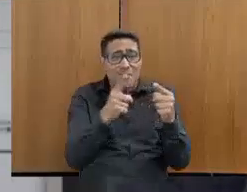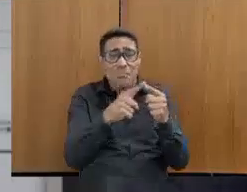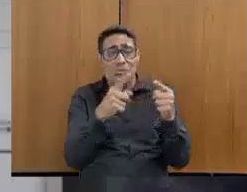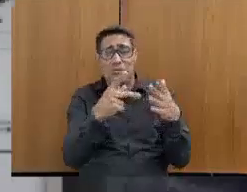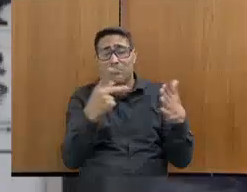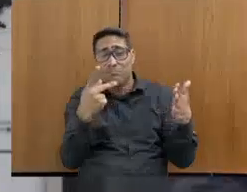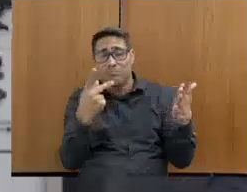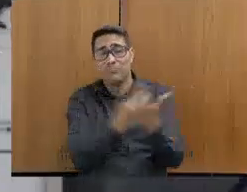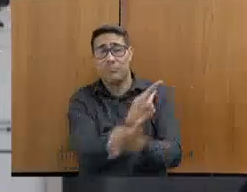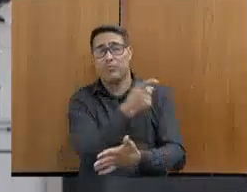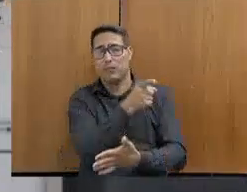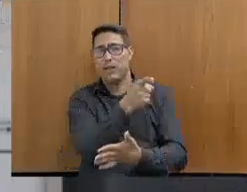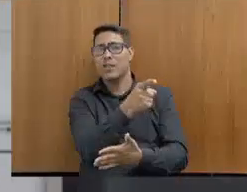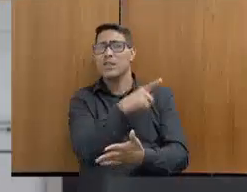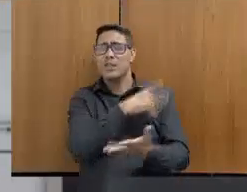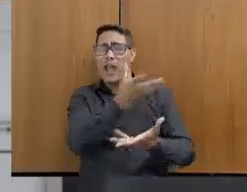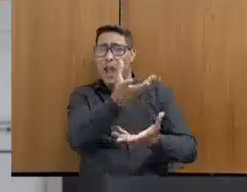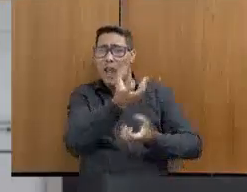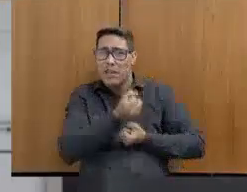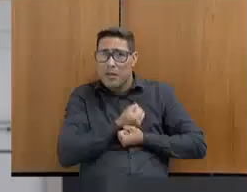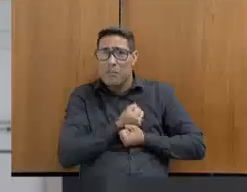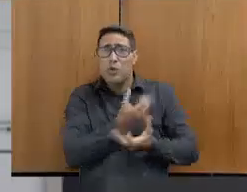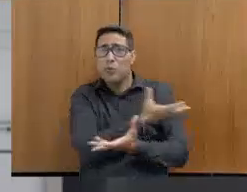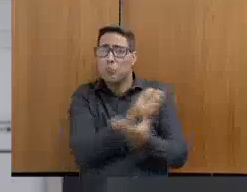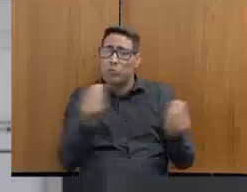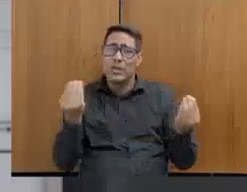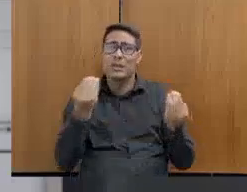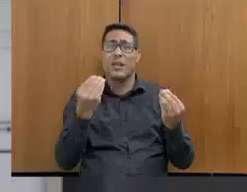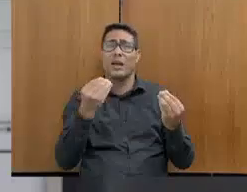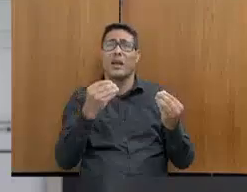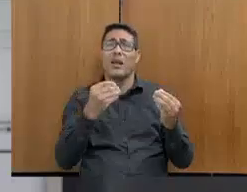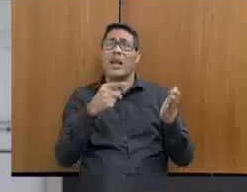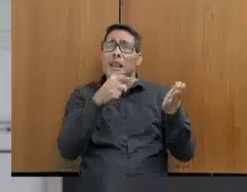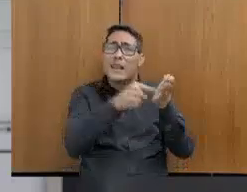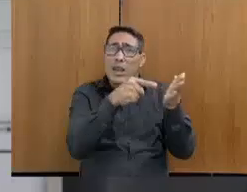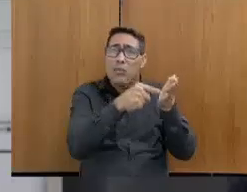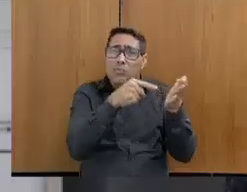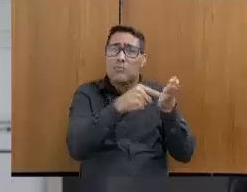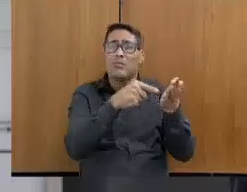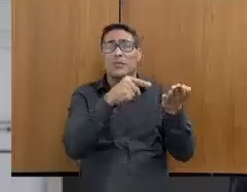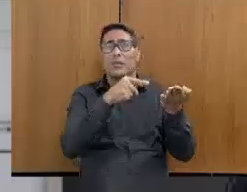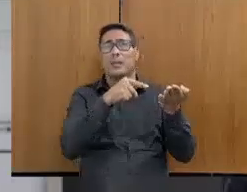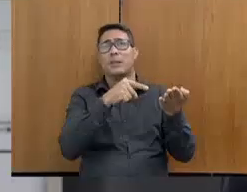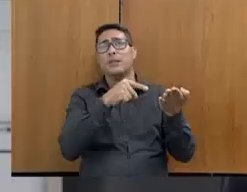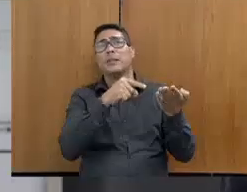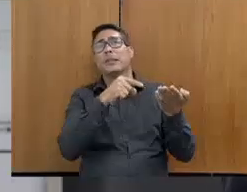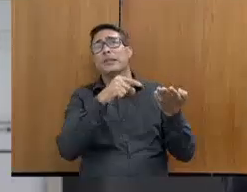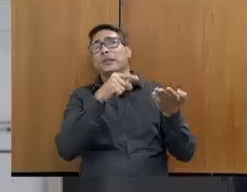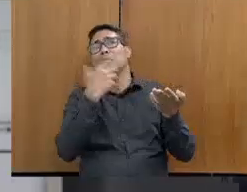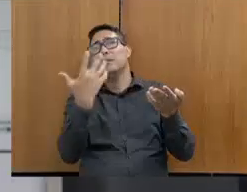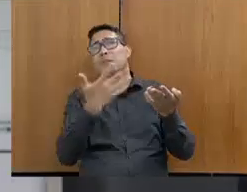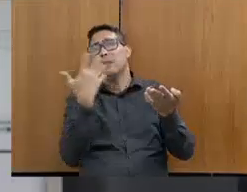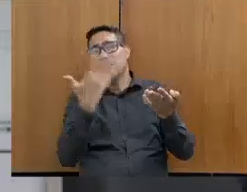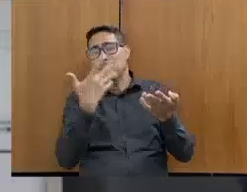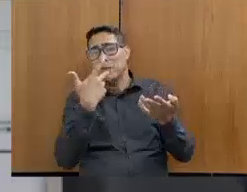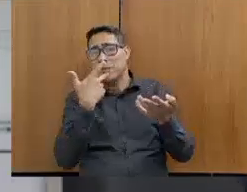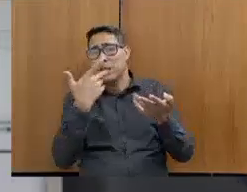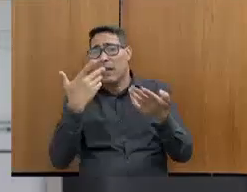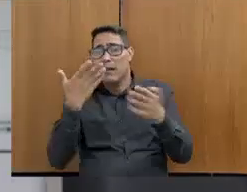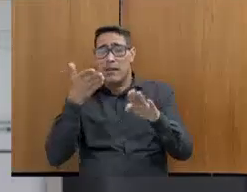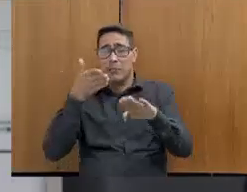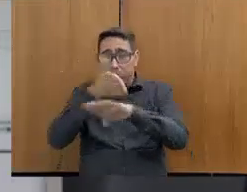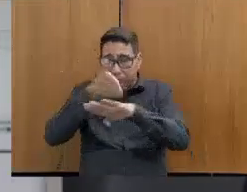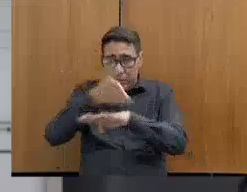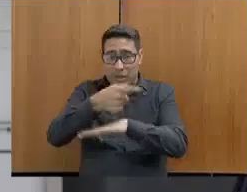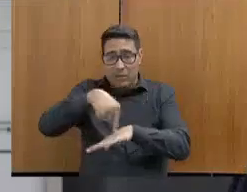muitas denúncias é a comissão de direitos humanos acaba sendo essa porta de entrada de muitas denúncias a gente precisa